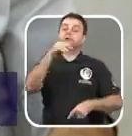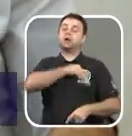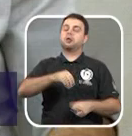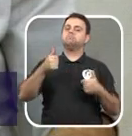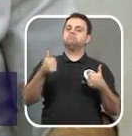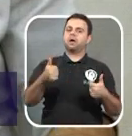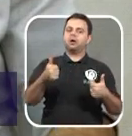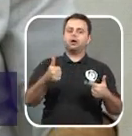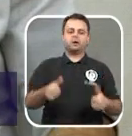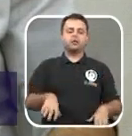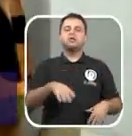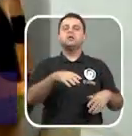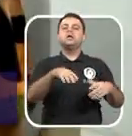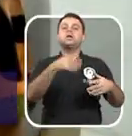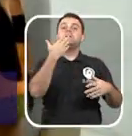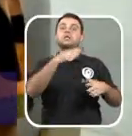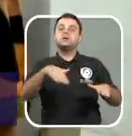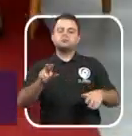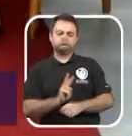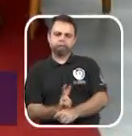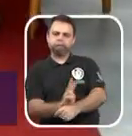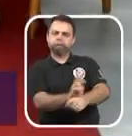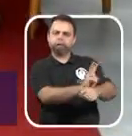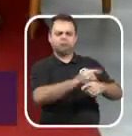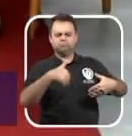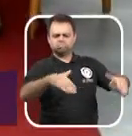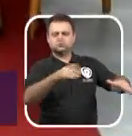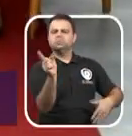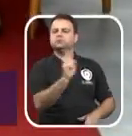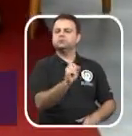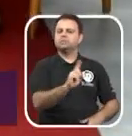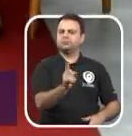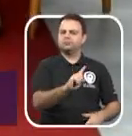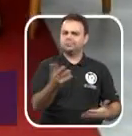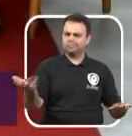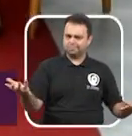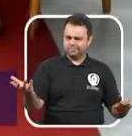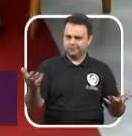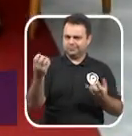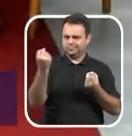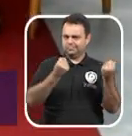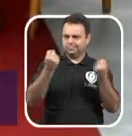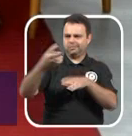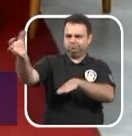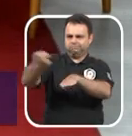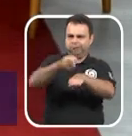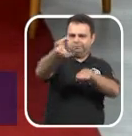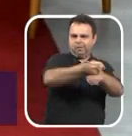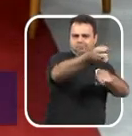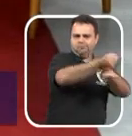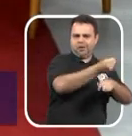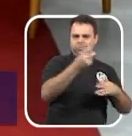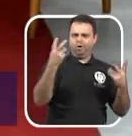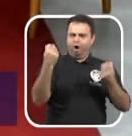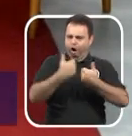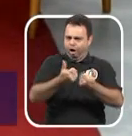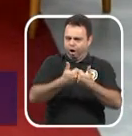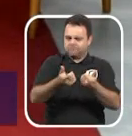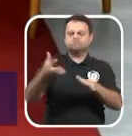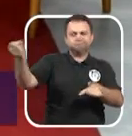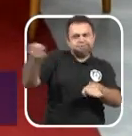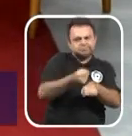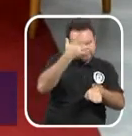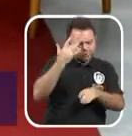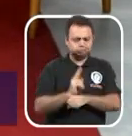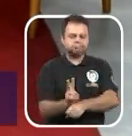crianças. Tem que ter um monitor. Nós temos que obrigar, no município não pode ter transporte escolar sem monitor. Vereador, um outro tema que o senhor acompanhou bem